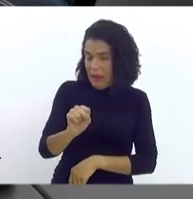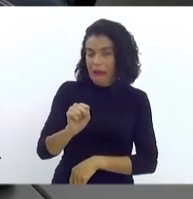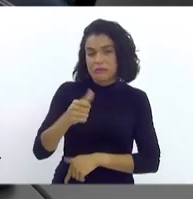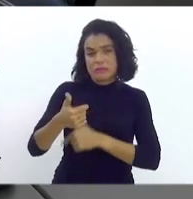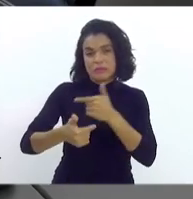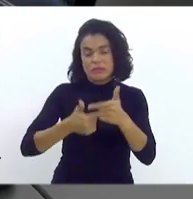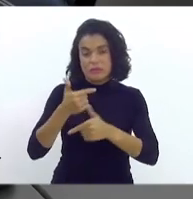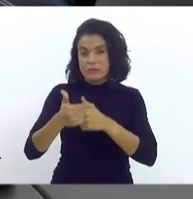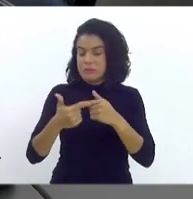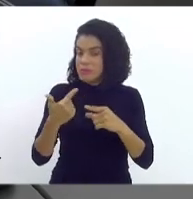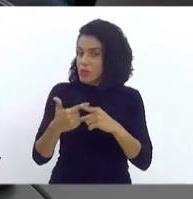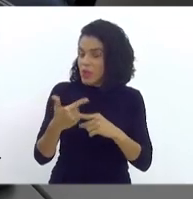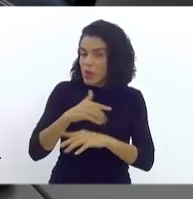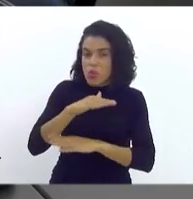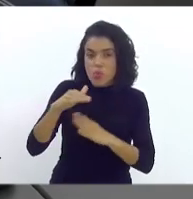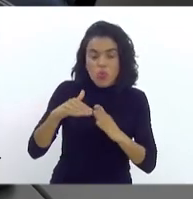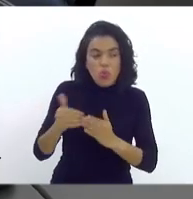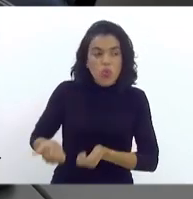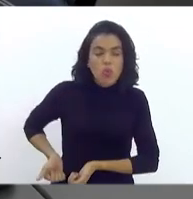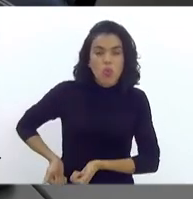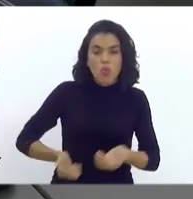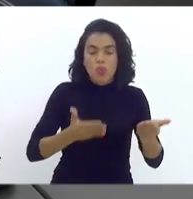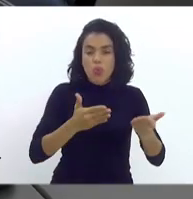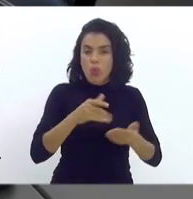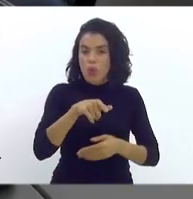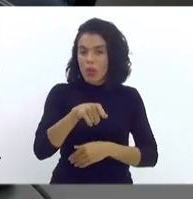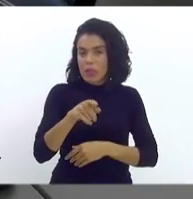porque estava tudo na mão dos traficantes.